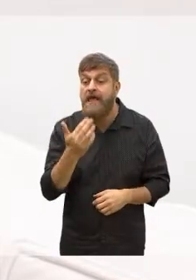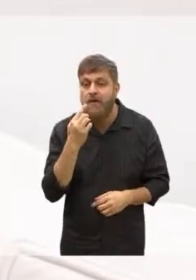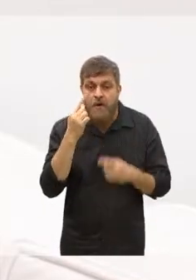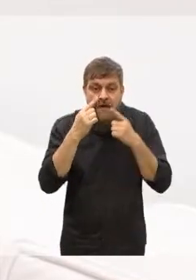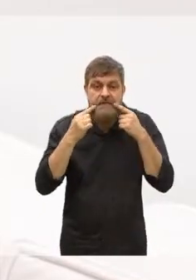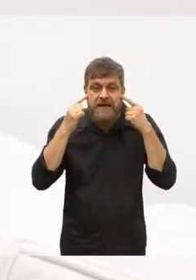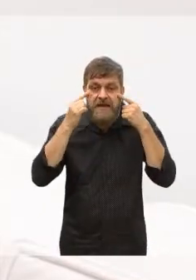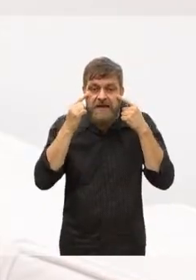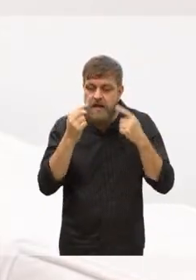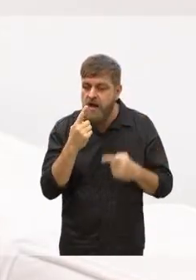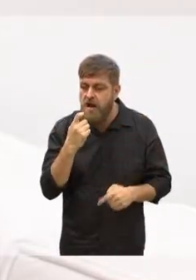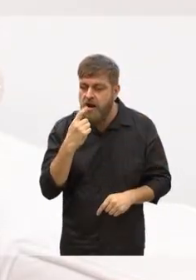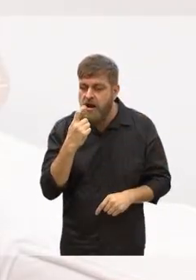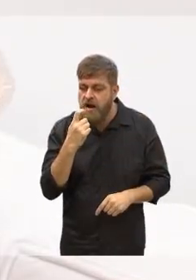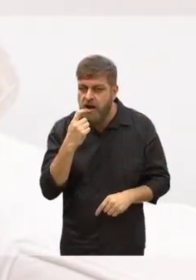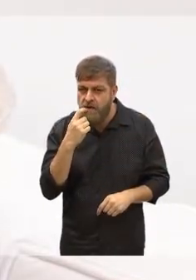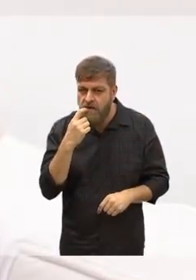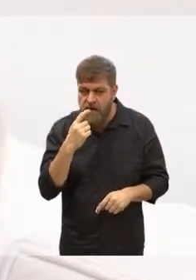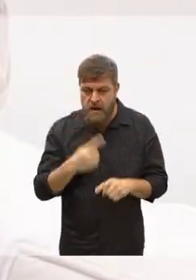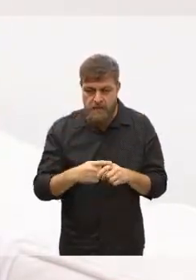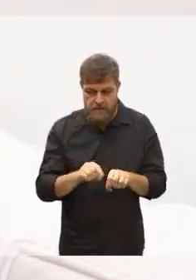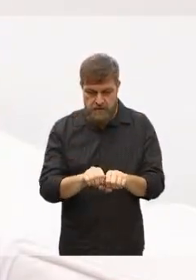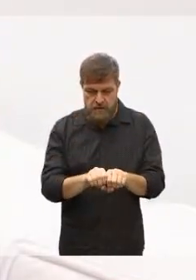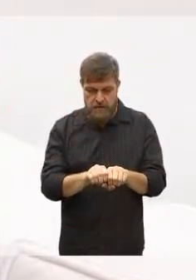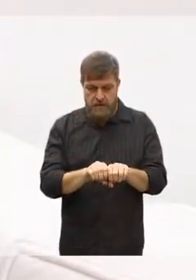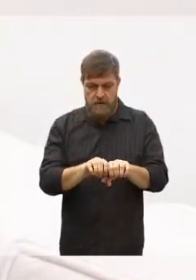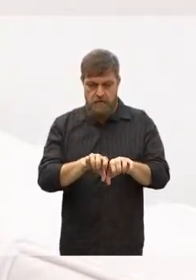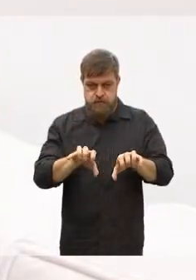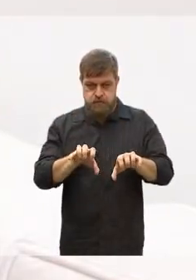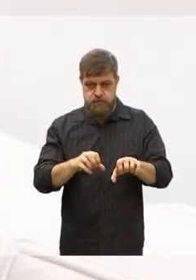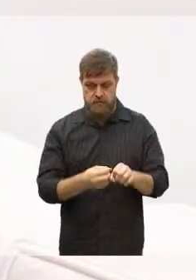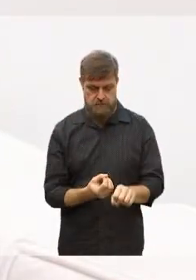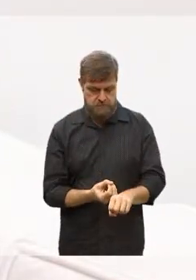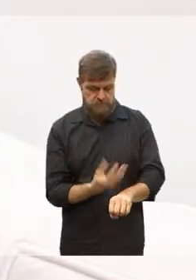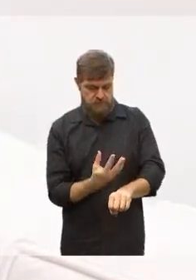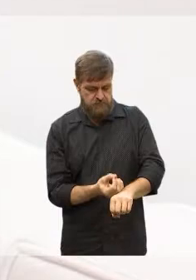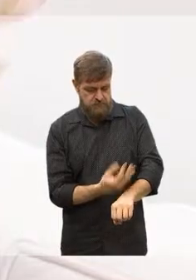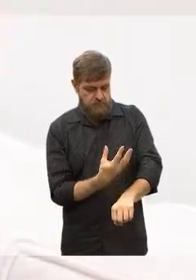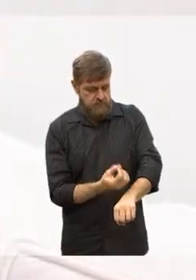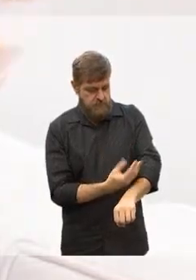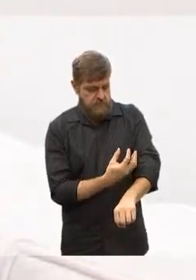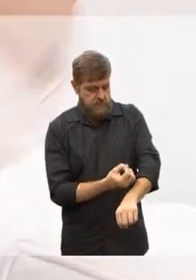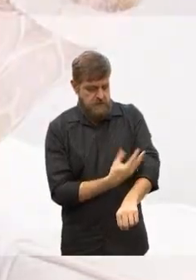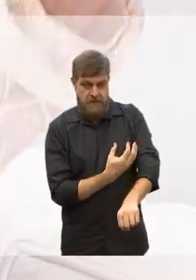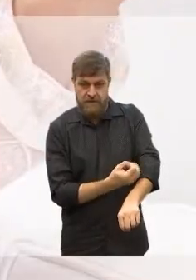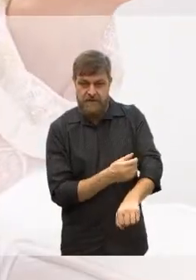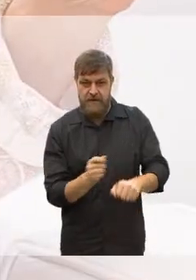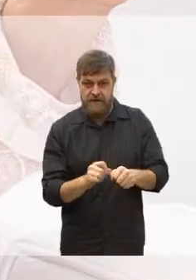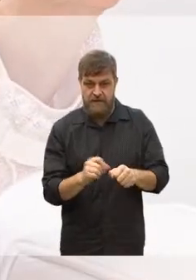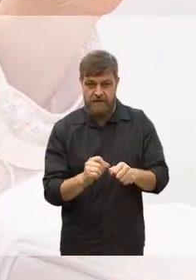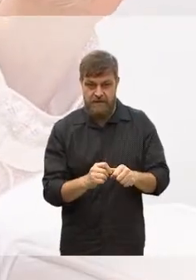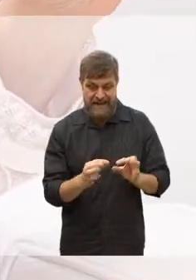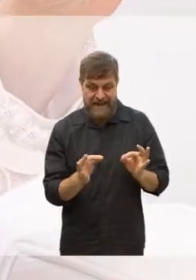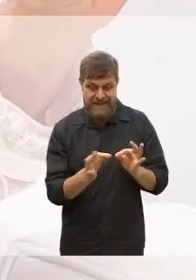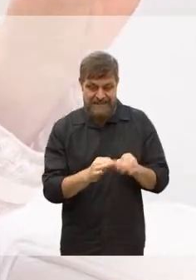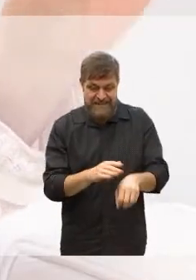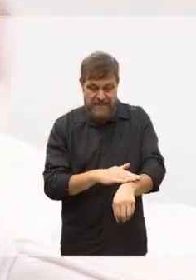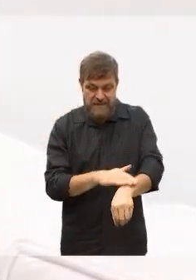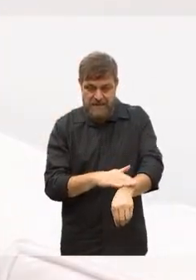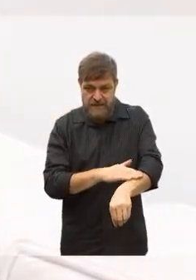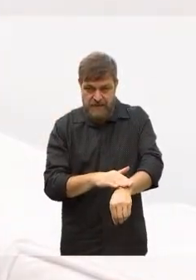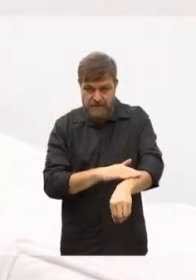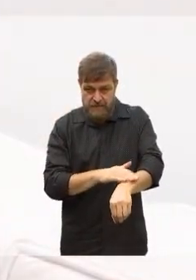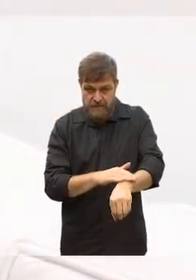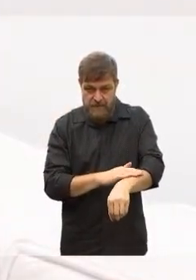vasodilatação, ela libera muitas substâncias que vão estimular os melanócitos.